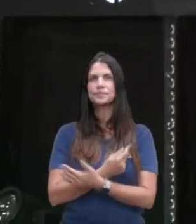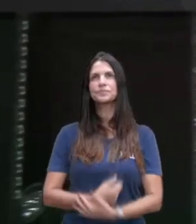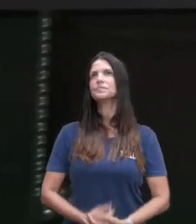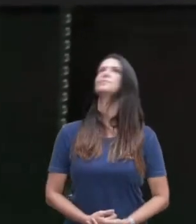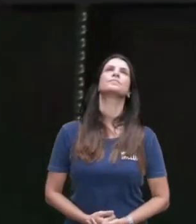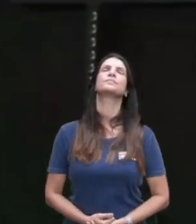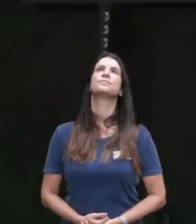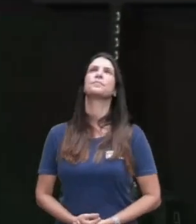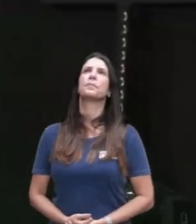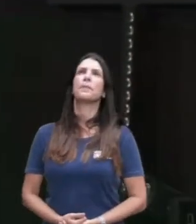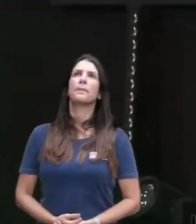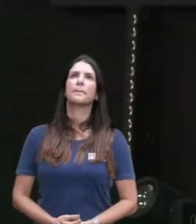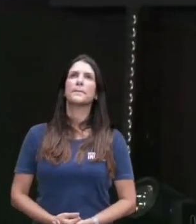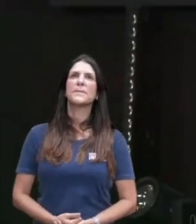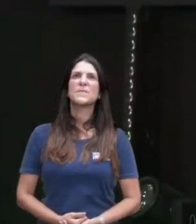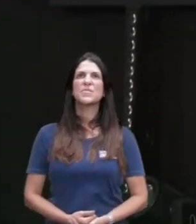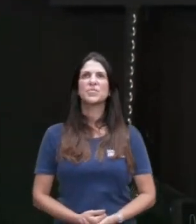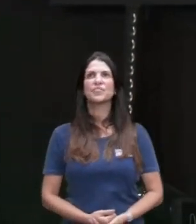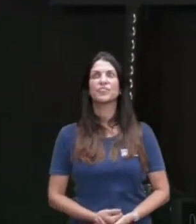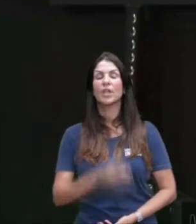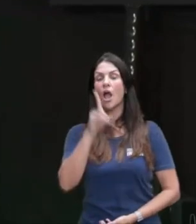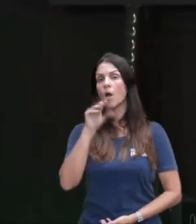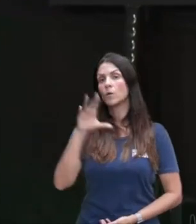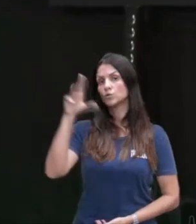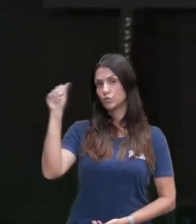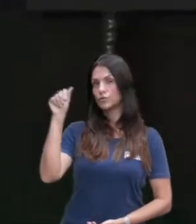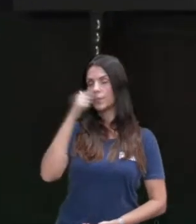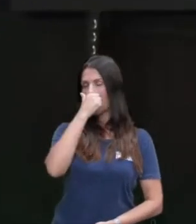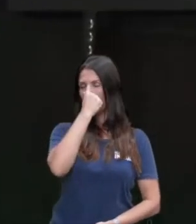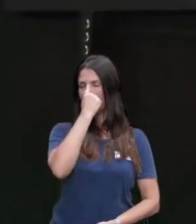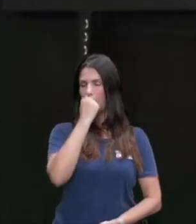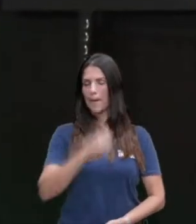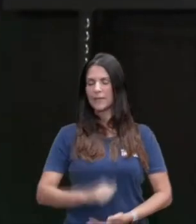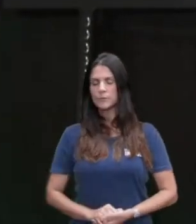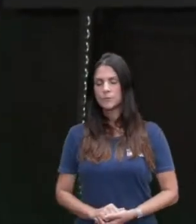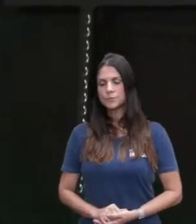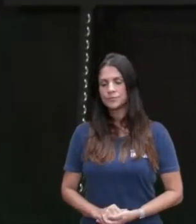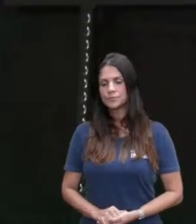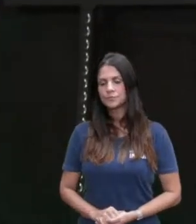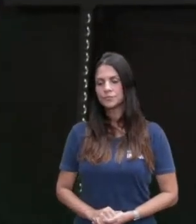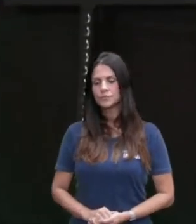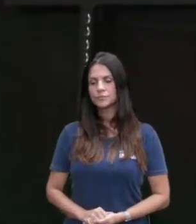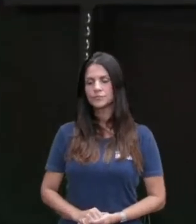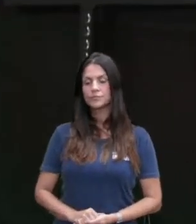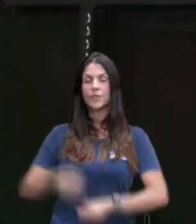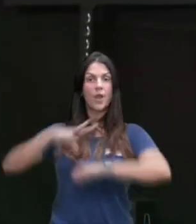aconteceu é que um dia o o